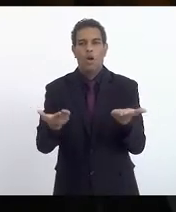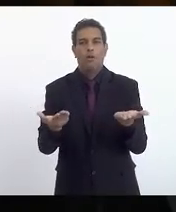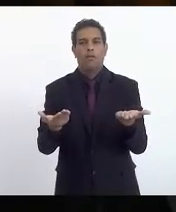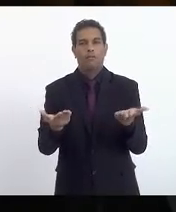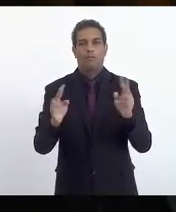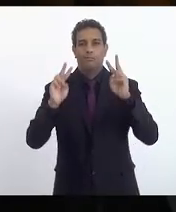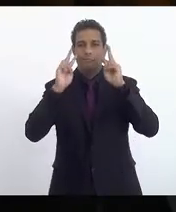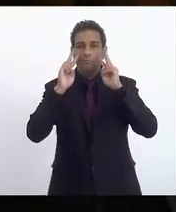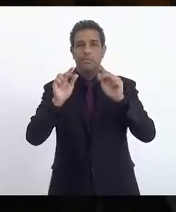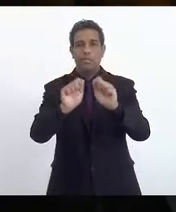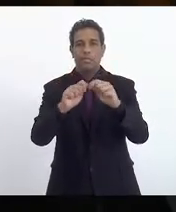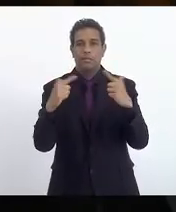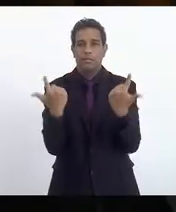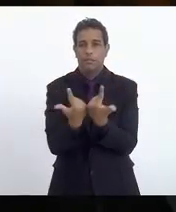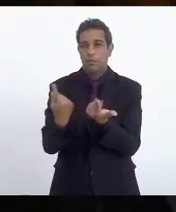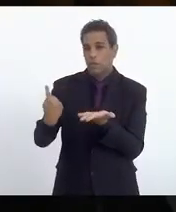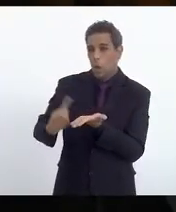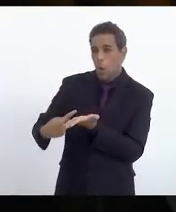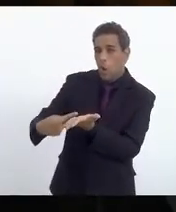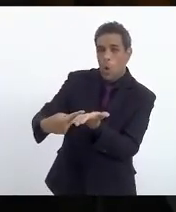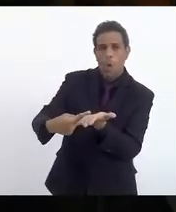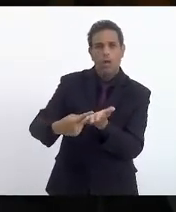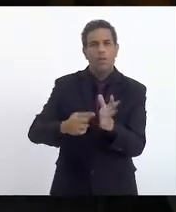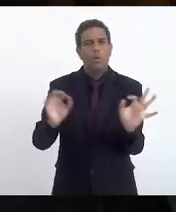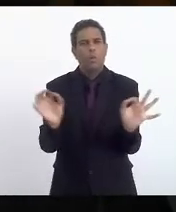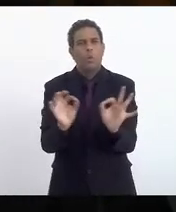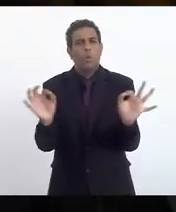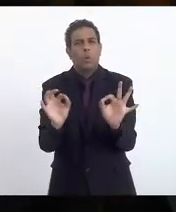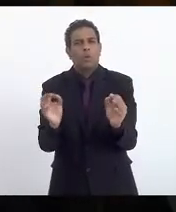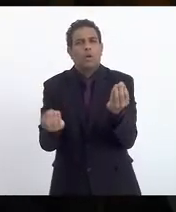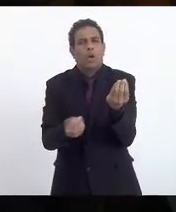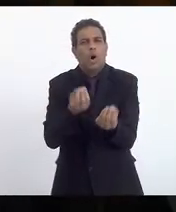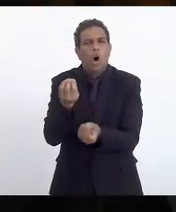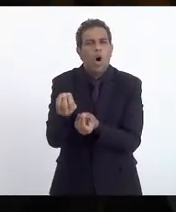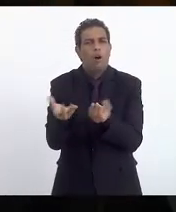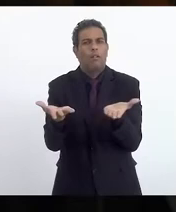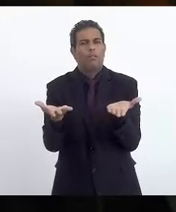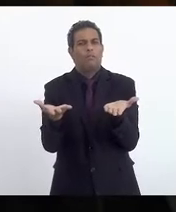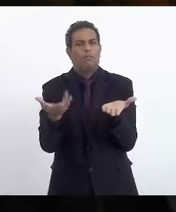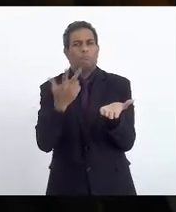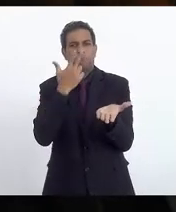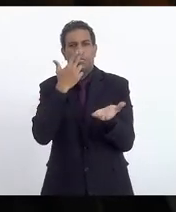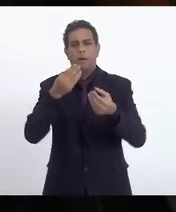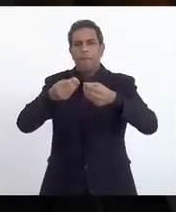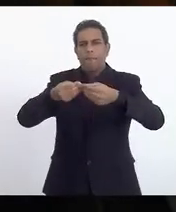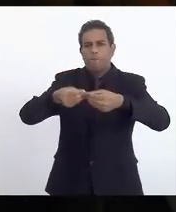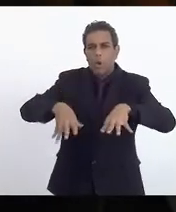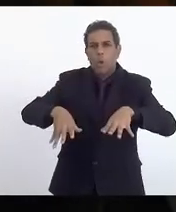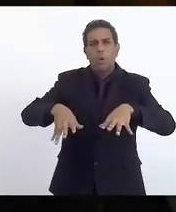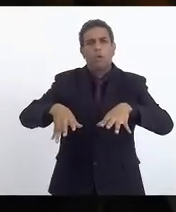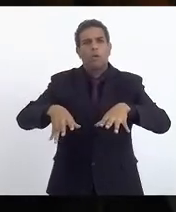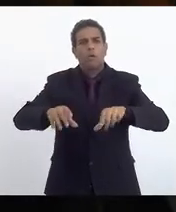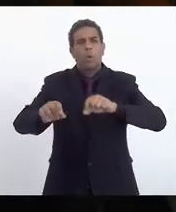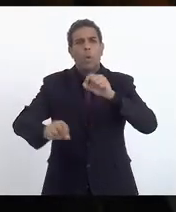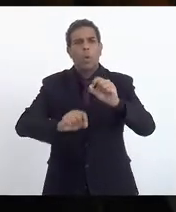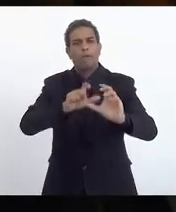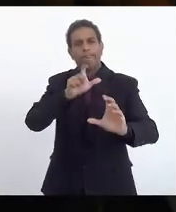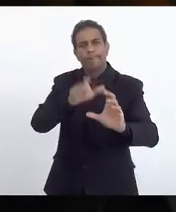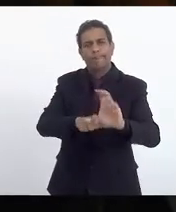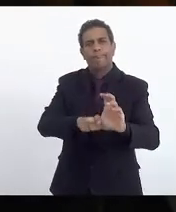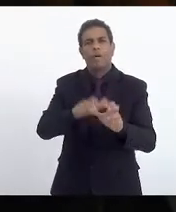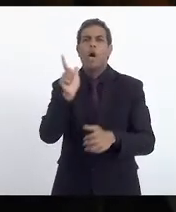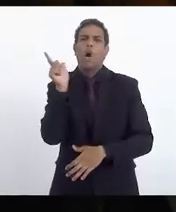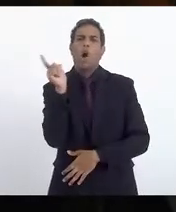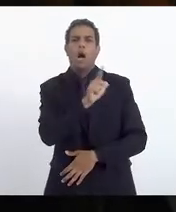só que se acontecer Leste queria fazer não tinha nada a ver com esse com esse esse desequilíbrio no contrato era o apêndice para